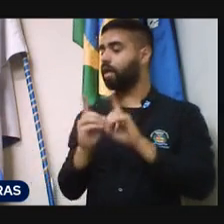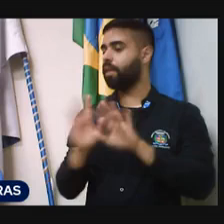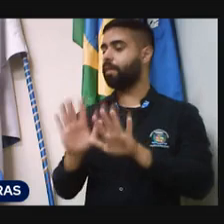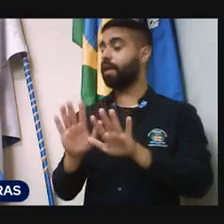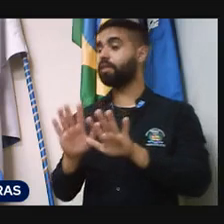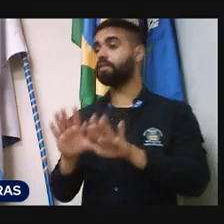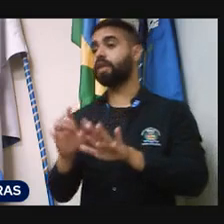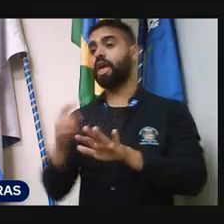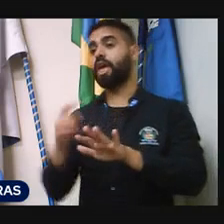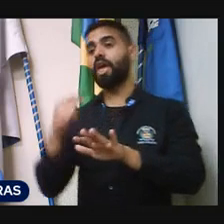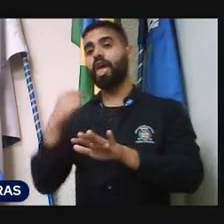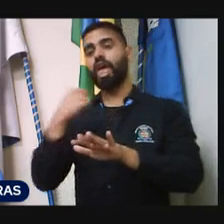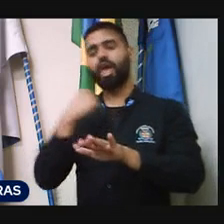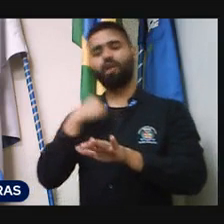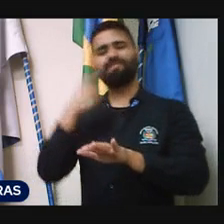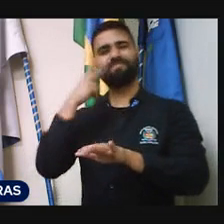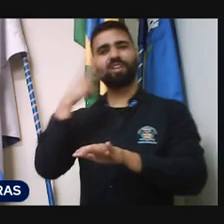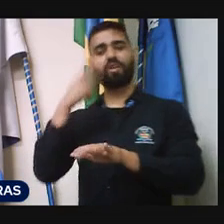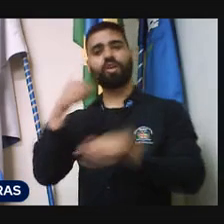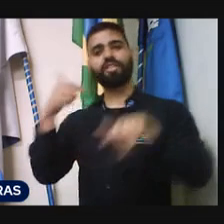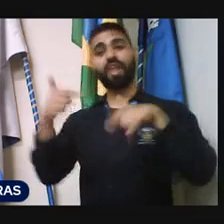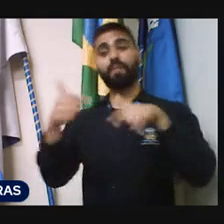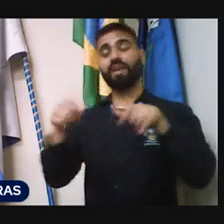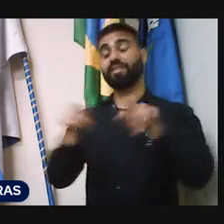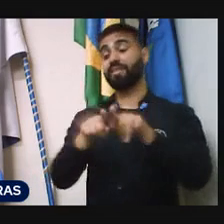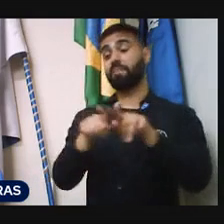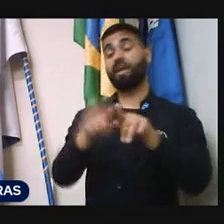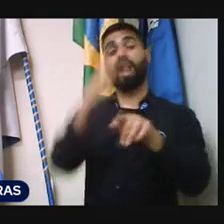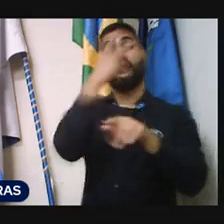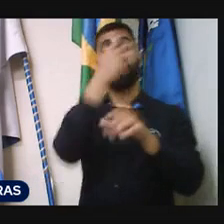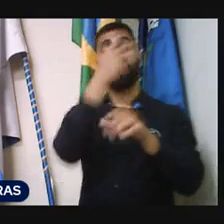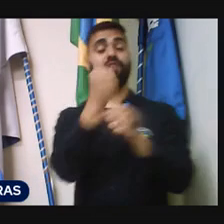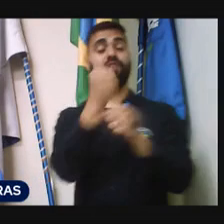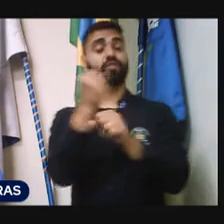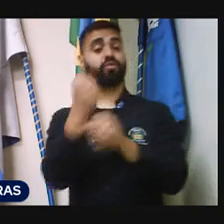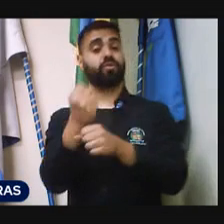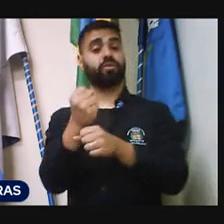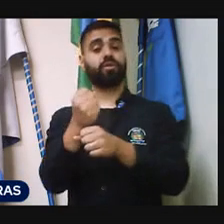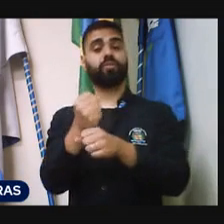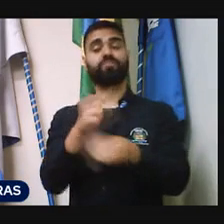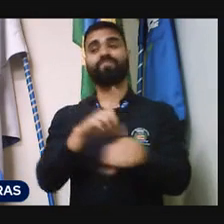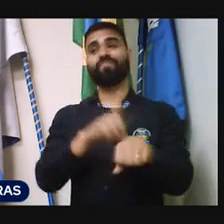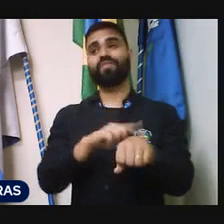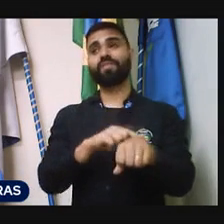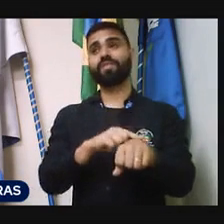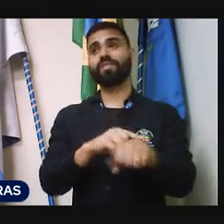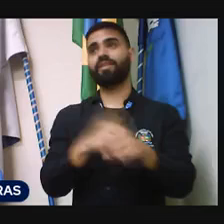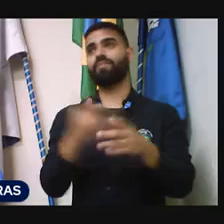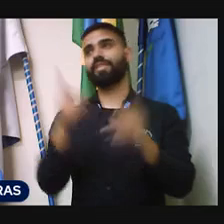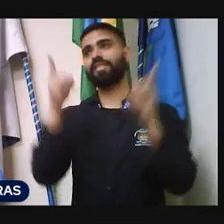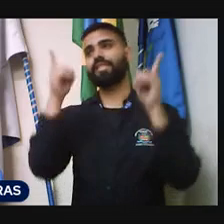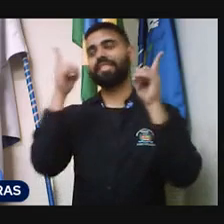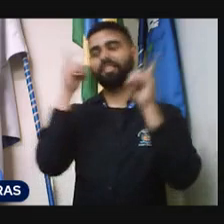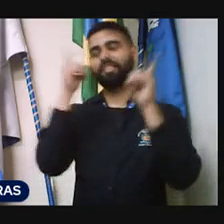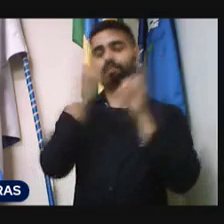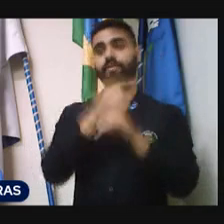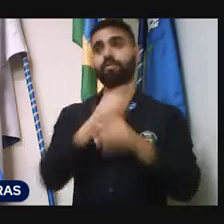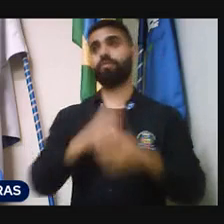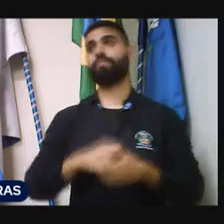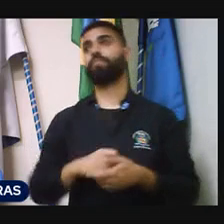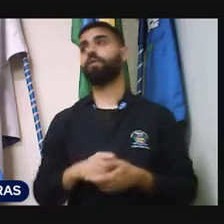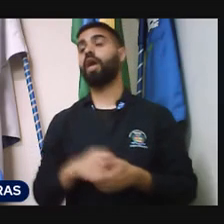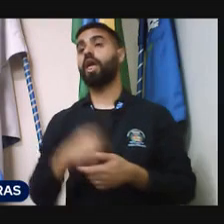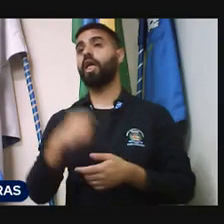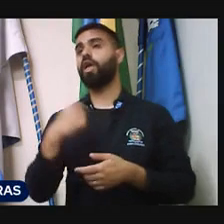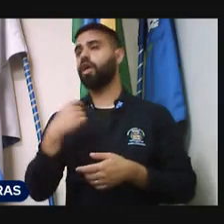como hoje Vereador trabalho e Vassouras também então até falei para a enfermeira Rosângela Maria então